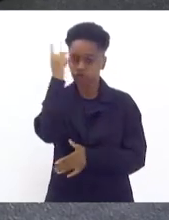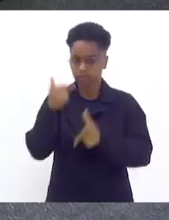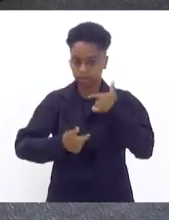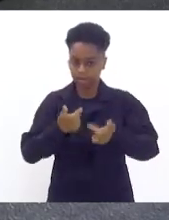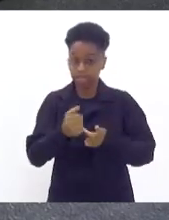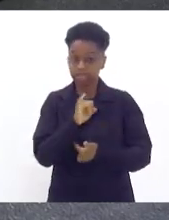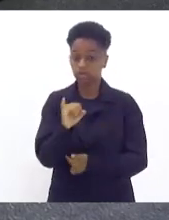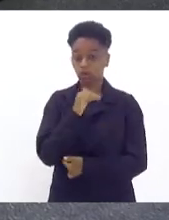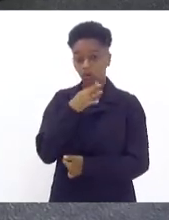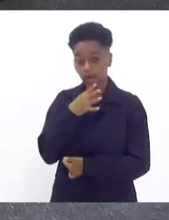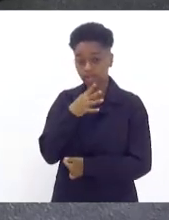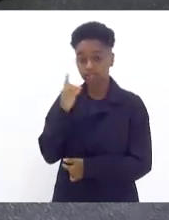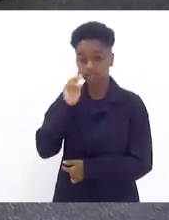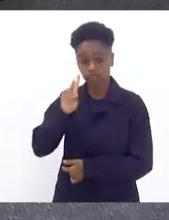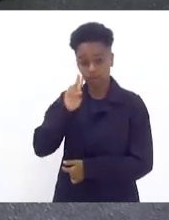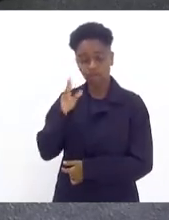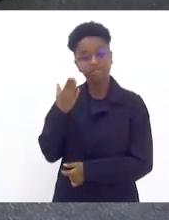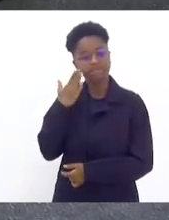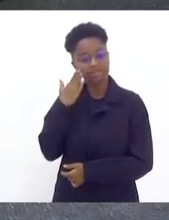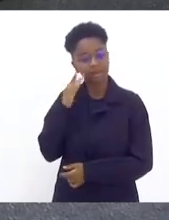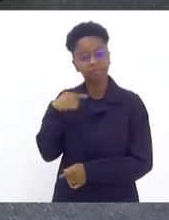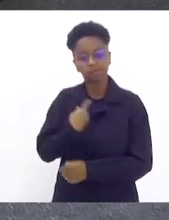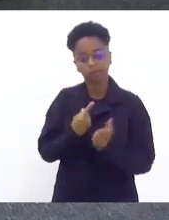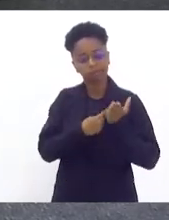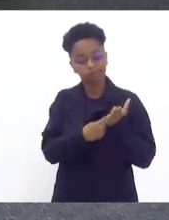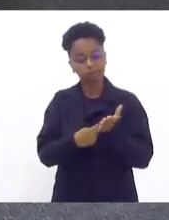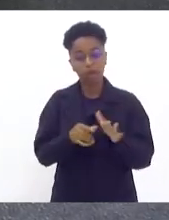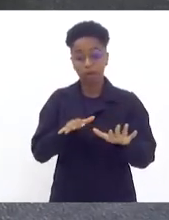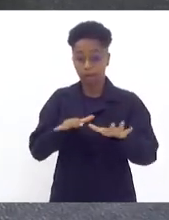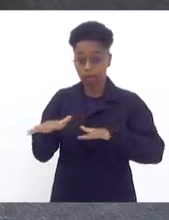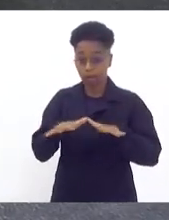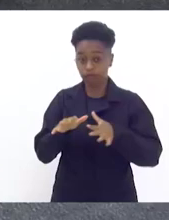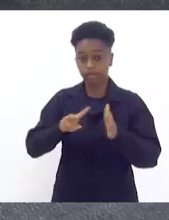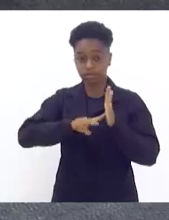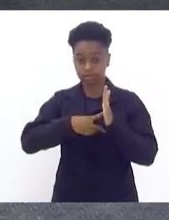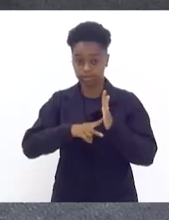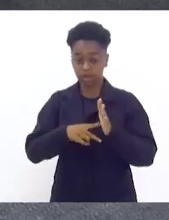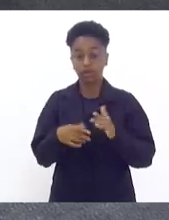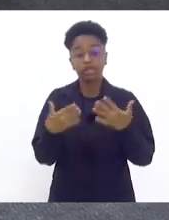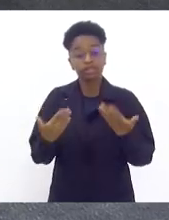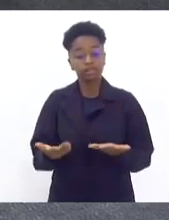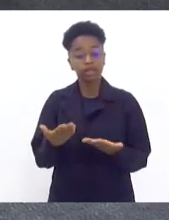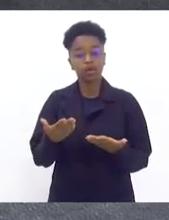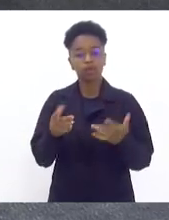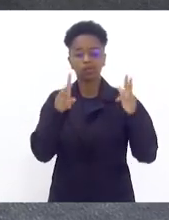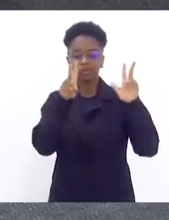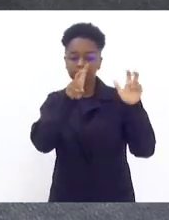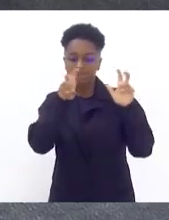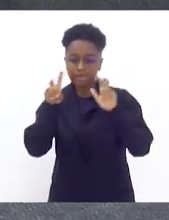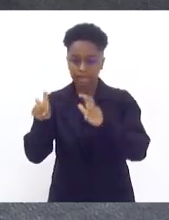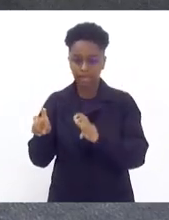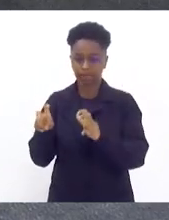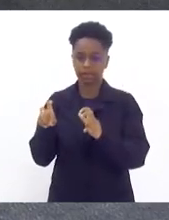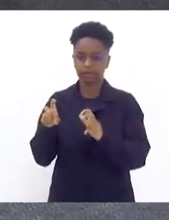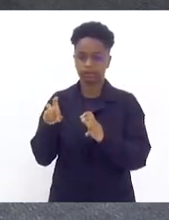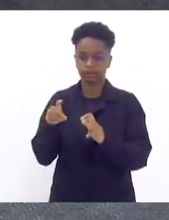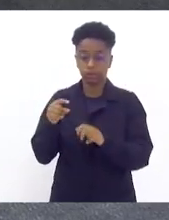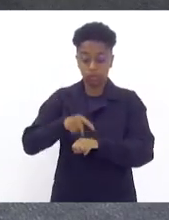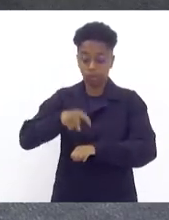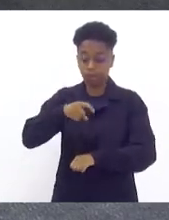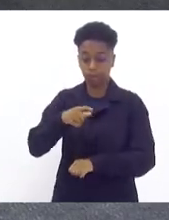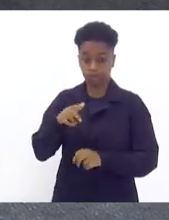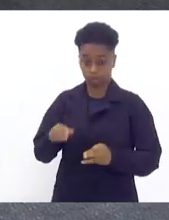do PDT sabe do nosso compromisso com o movimento sindical. Então, esse tema, quando o ministro